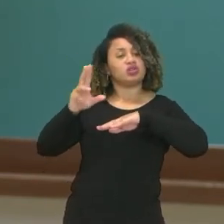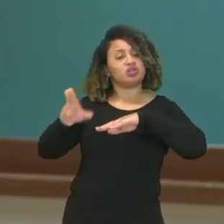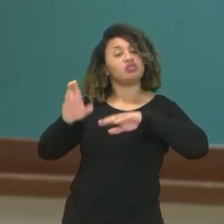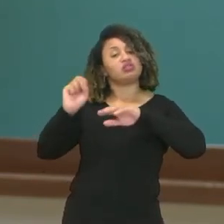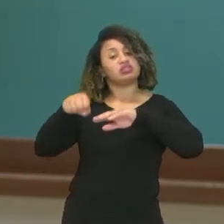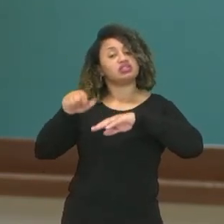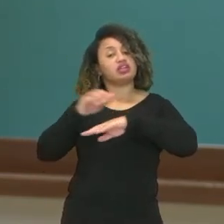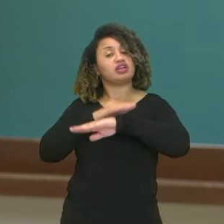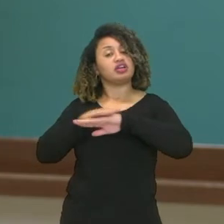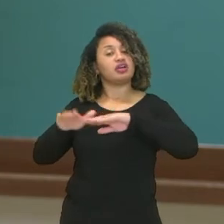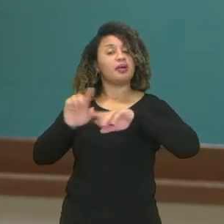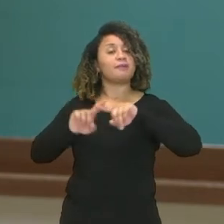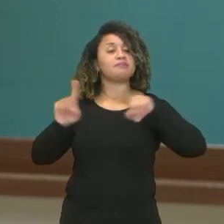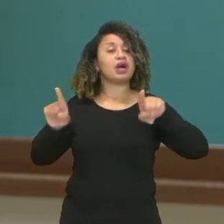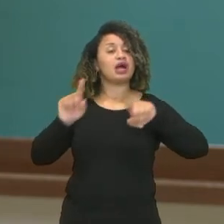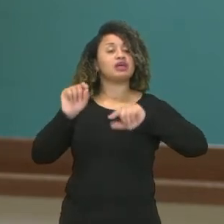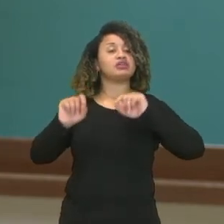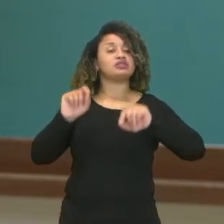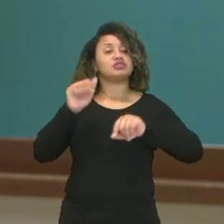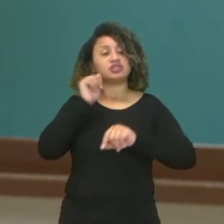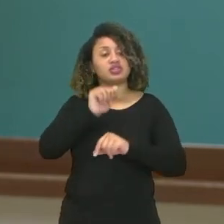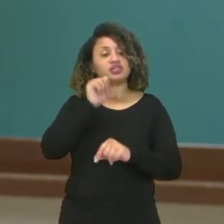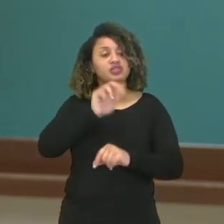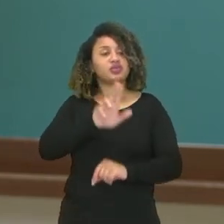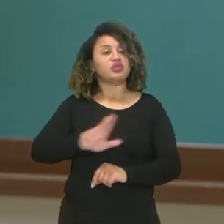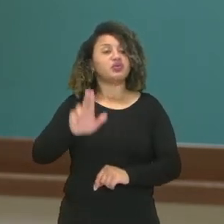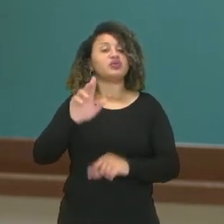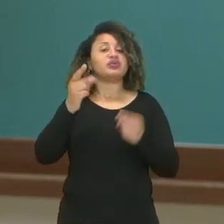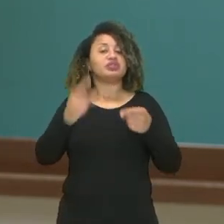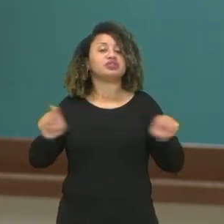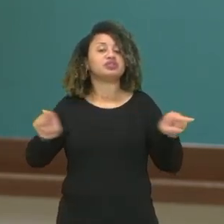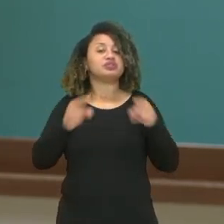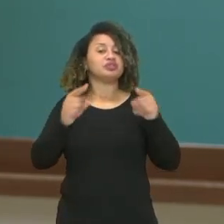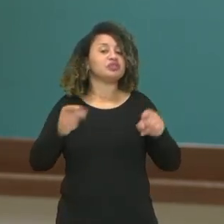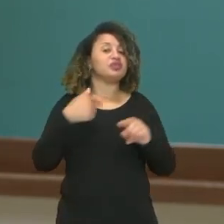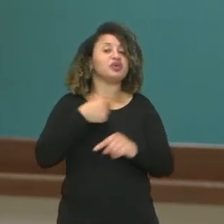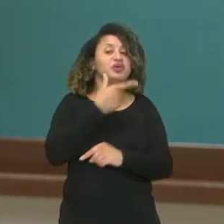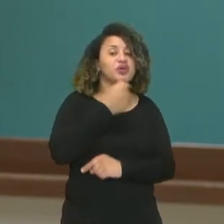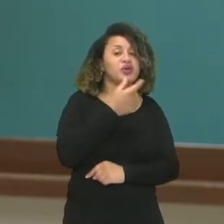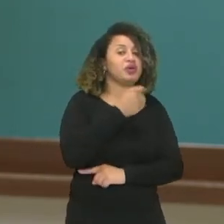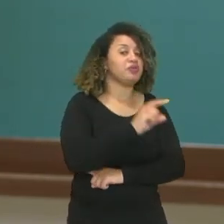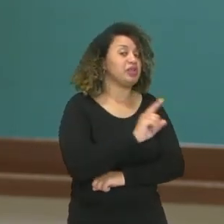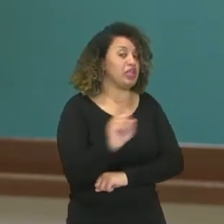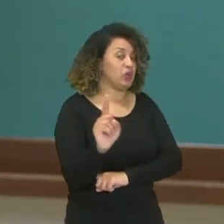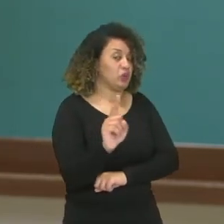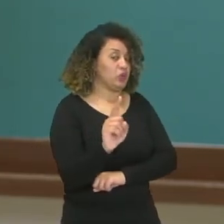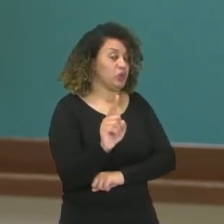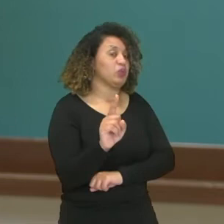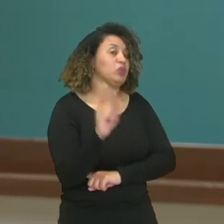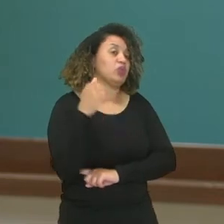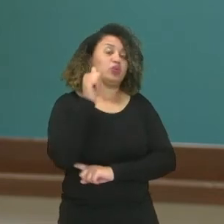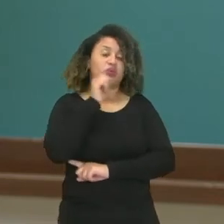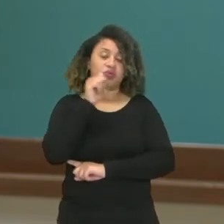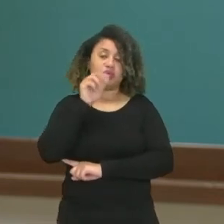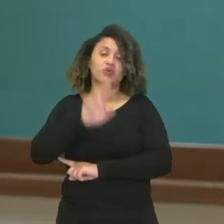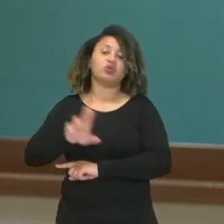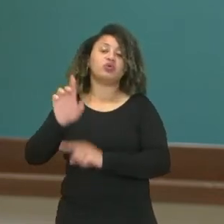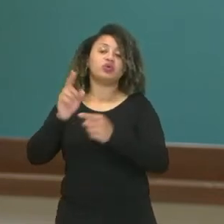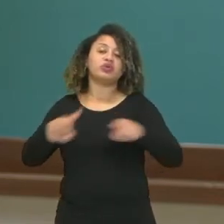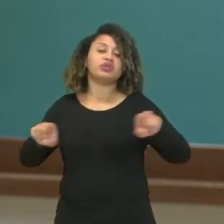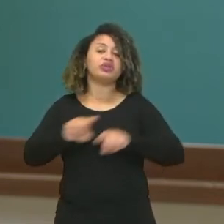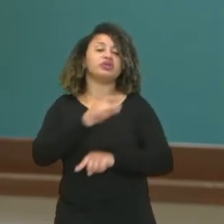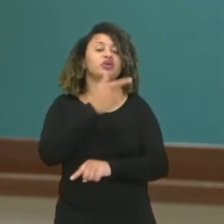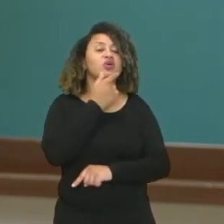são iguais, porém, o feminino utiliza música, o masculino não, tá? O feminino é utilizado música, o solo